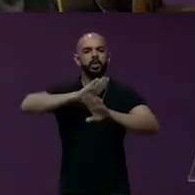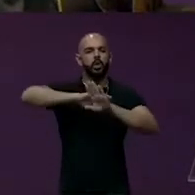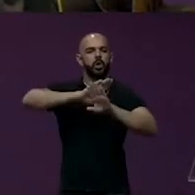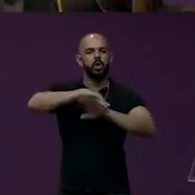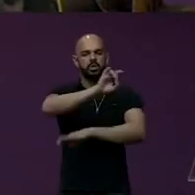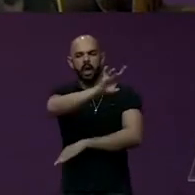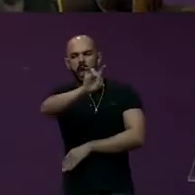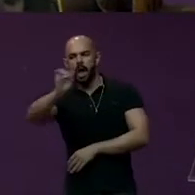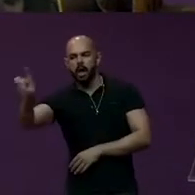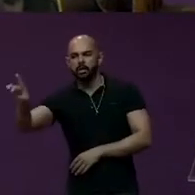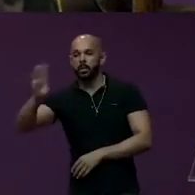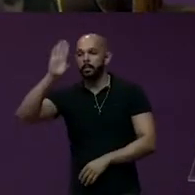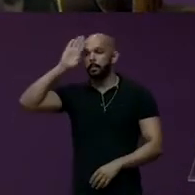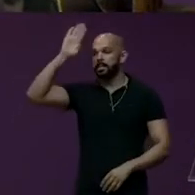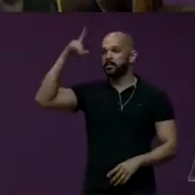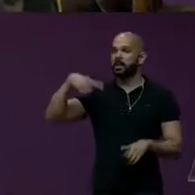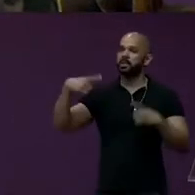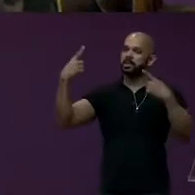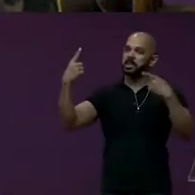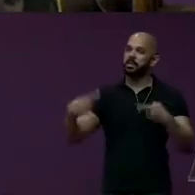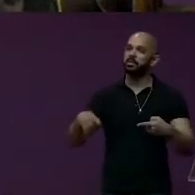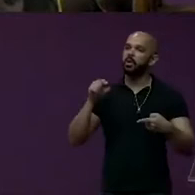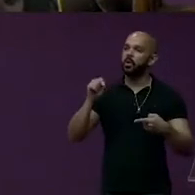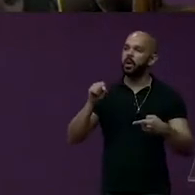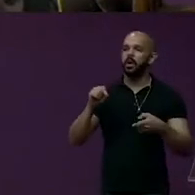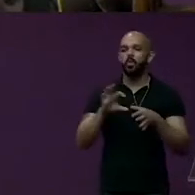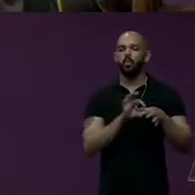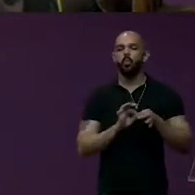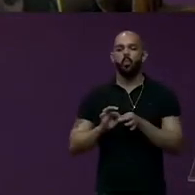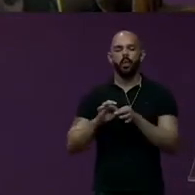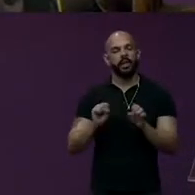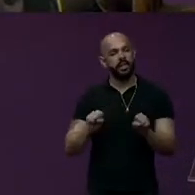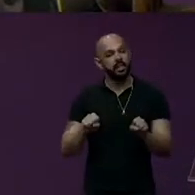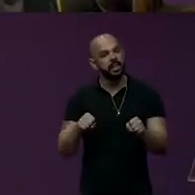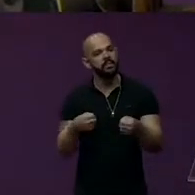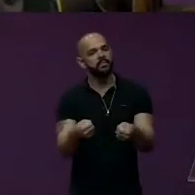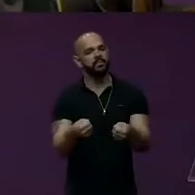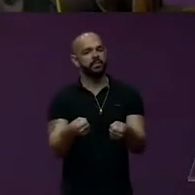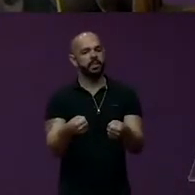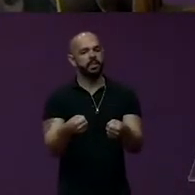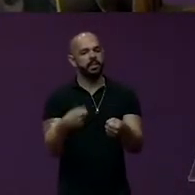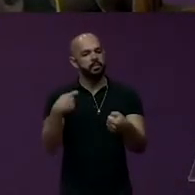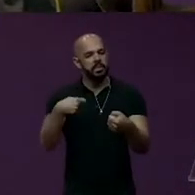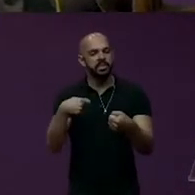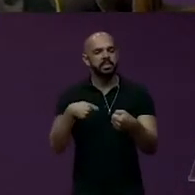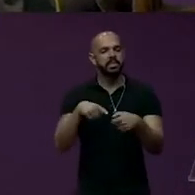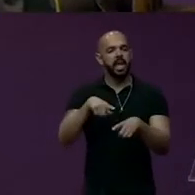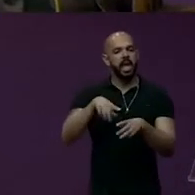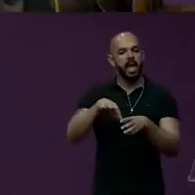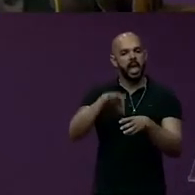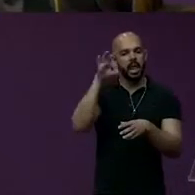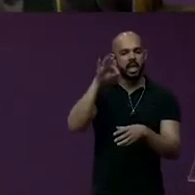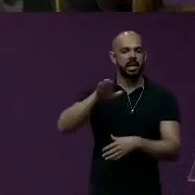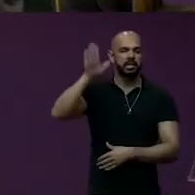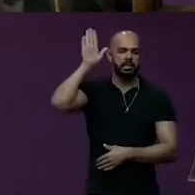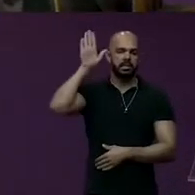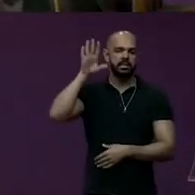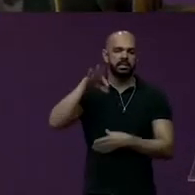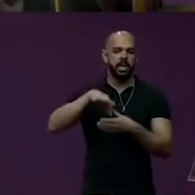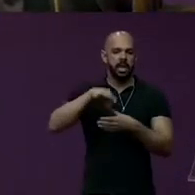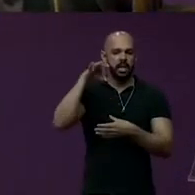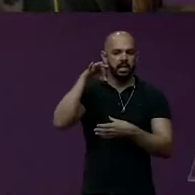cada um. O principal desafio, primeiro, é estarmos unidos na defesa de que hajam eleições no país, né?